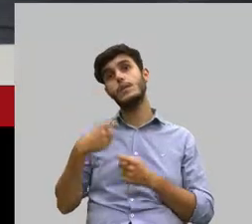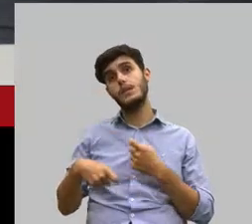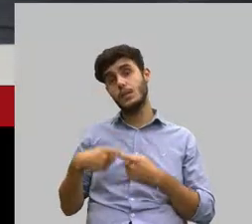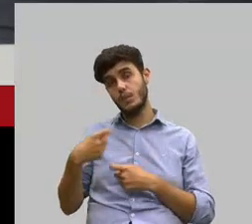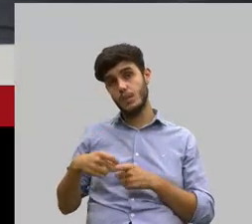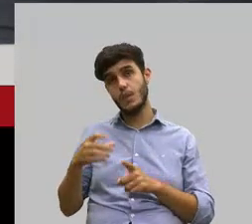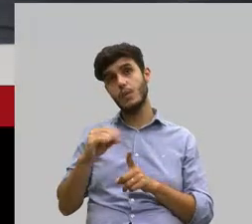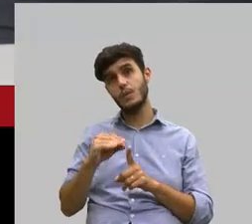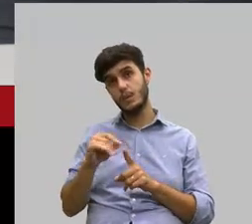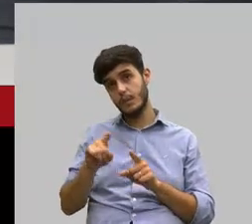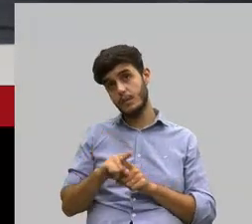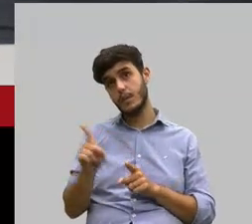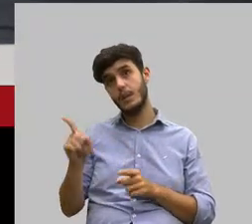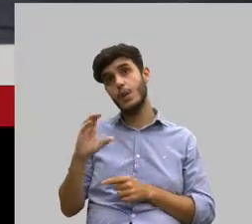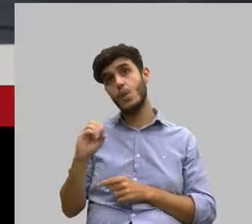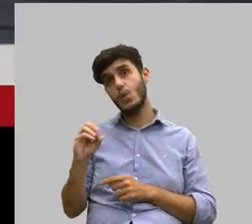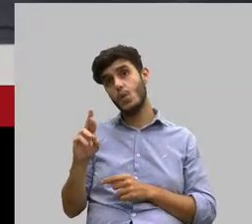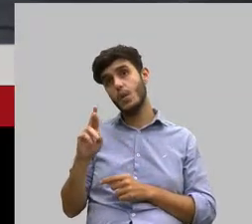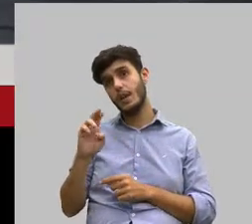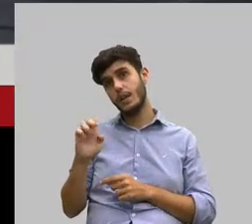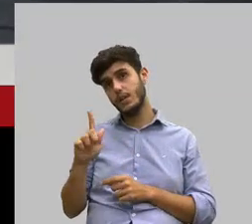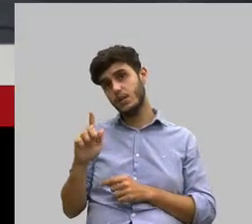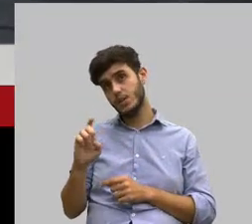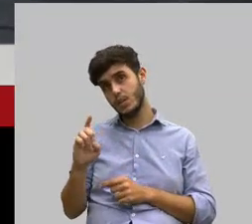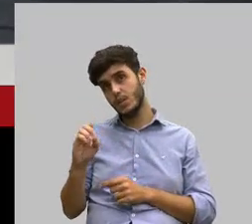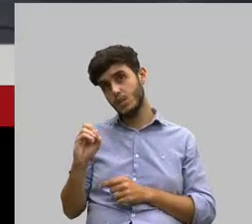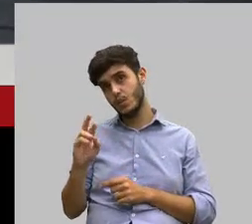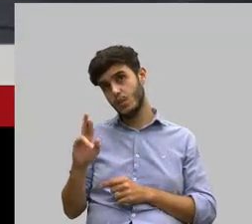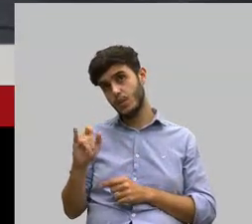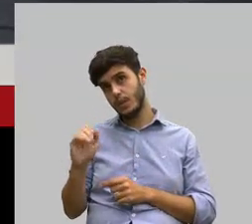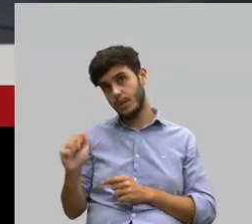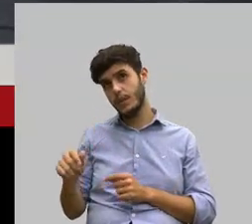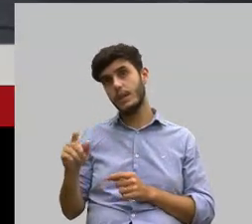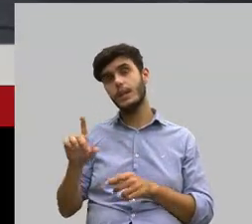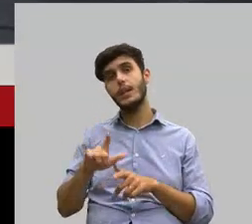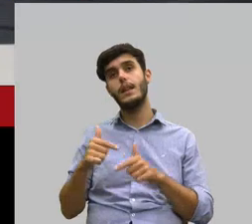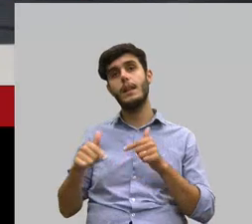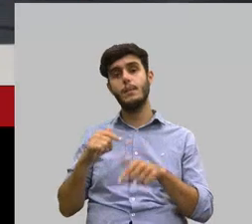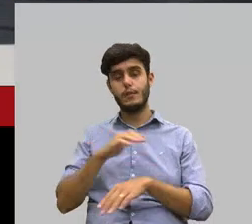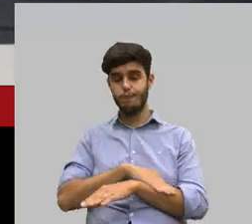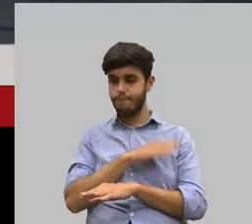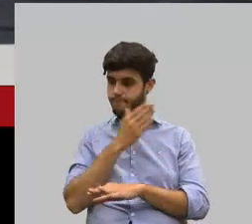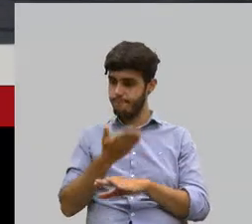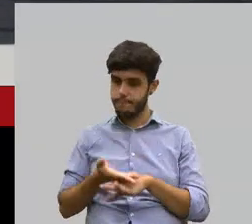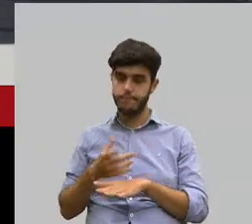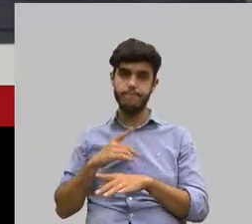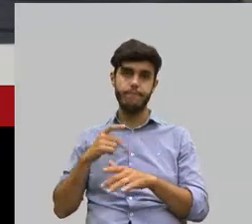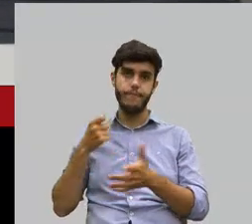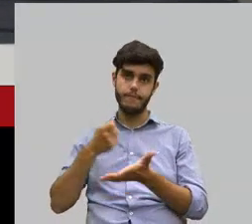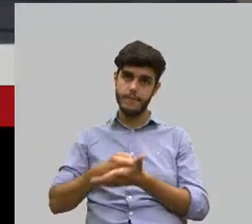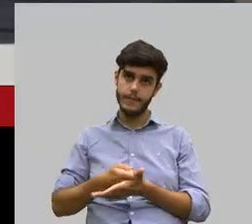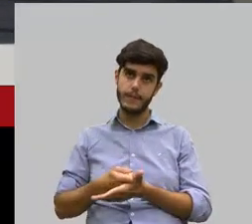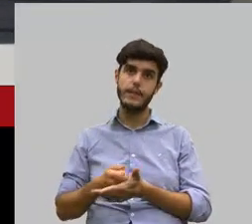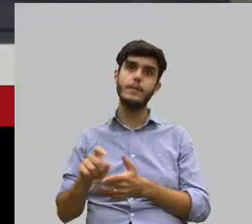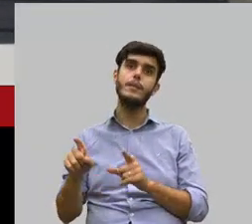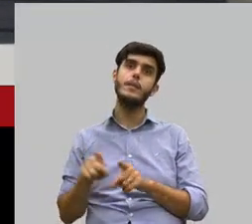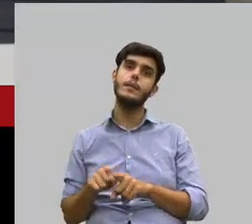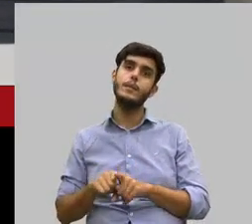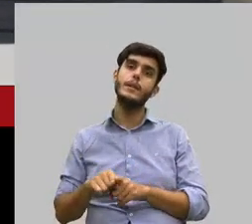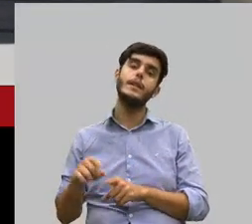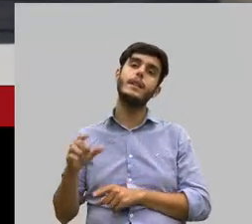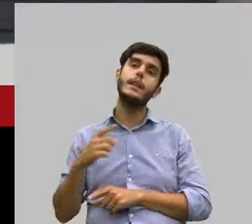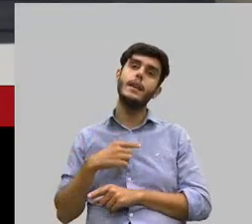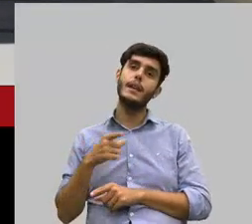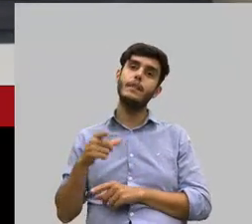a Corregedoria da Polícia Civil Ela trabalha diuturnamente trabalha de forma firme nesse sentido né nós tivemos aqui e